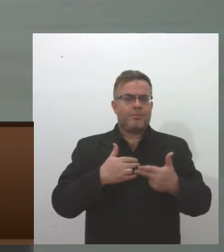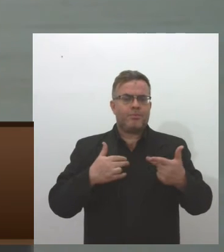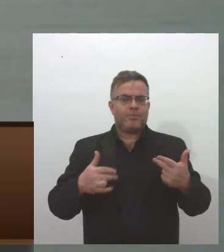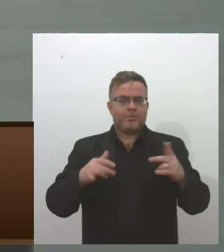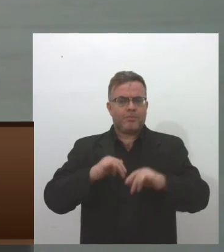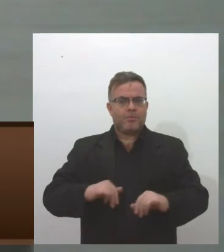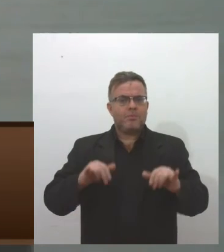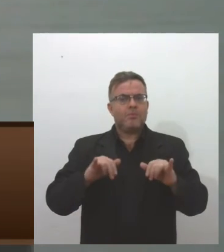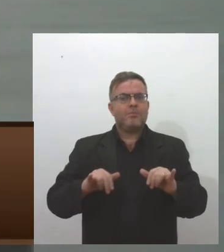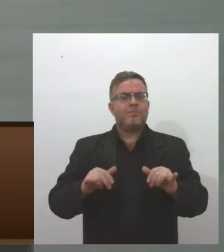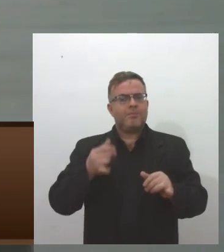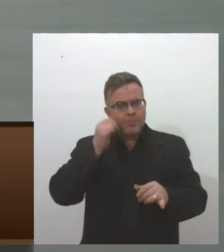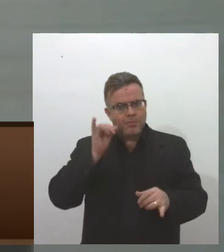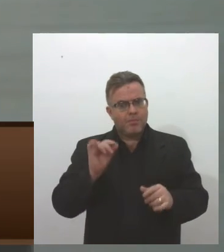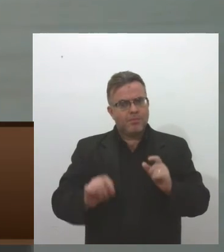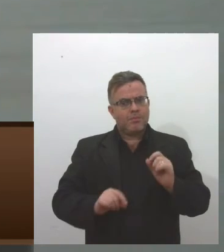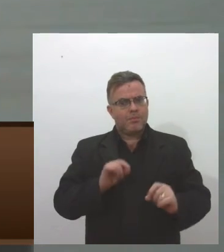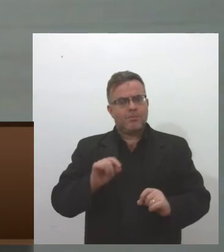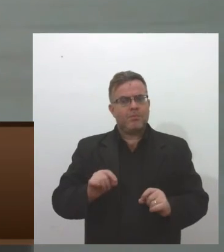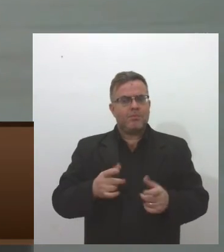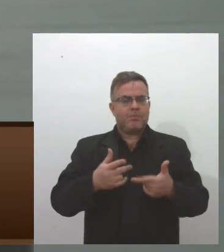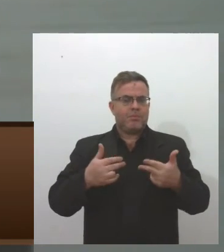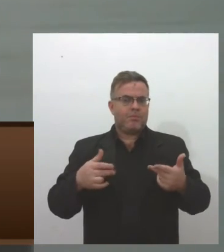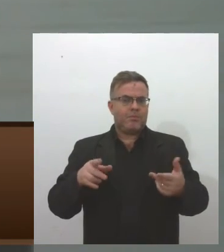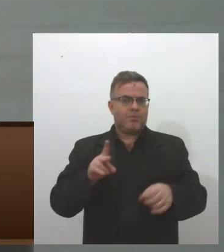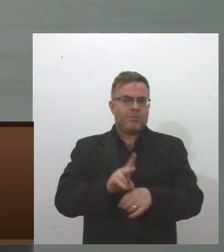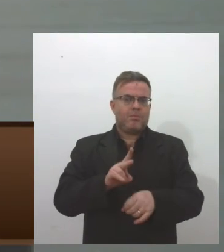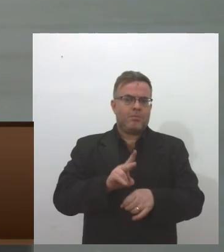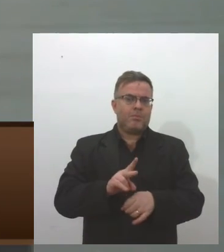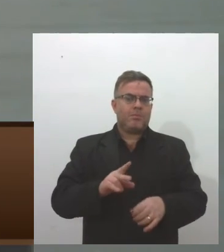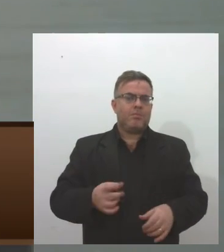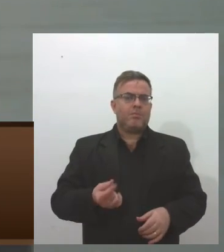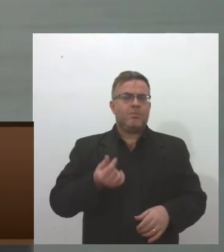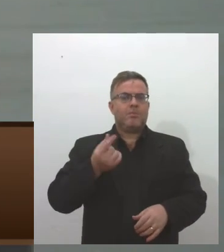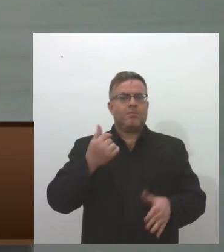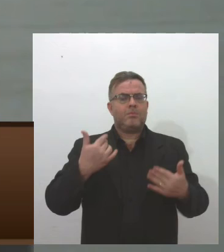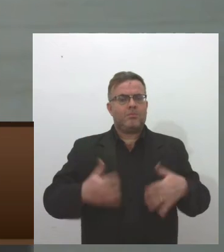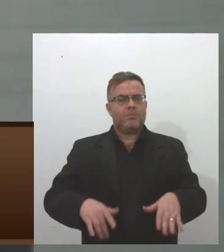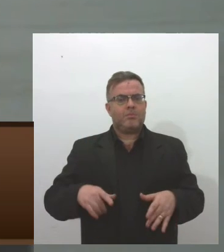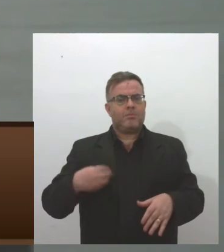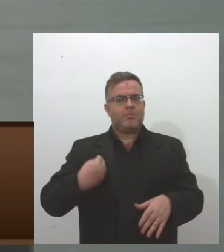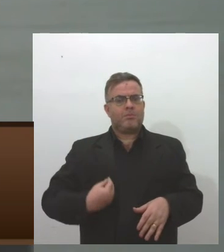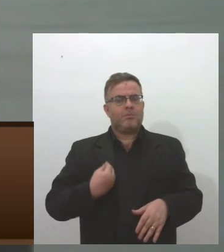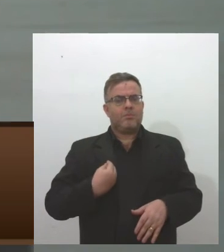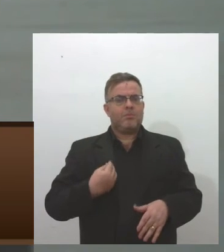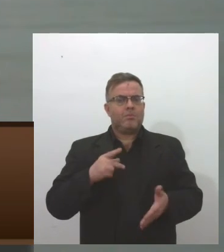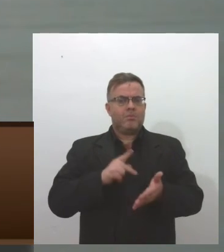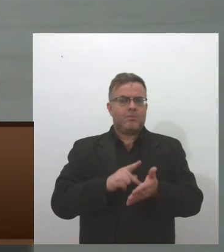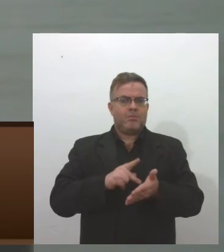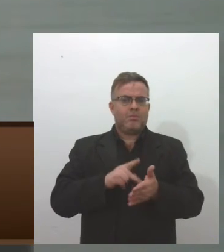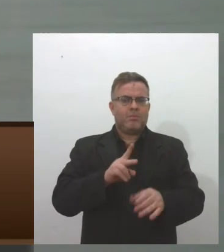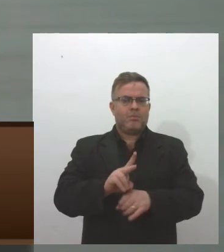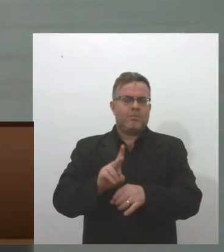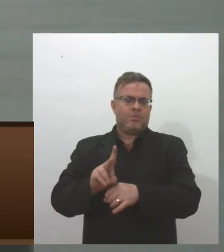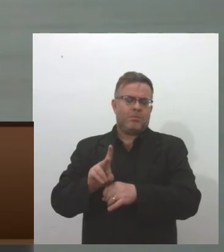pela prevenção do suicídio, divulgando o Centro de Valorização da Vida, o CVV, que atende pelo